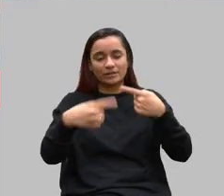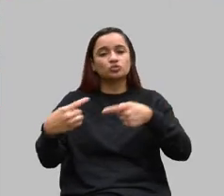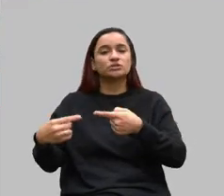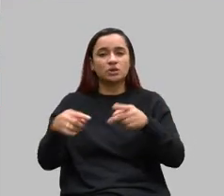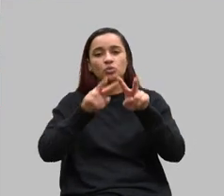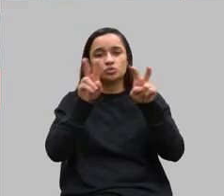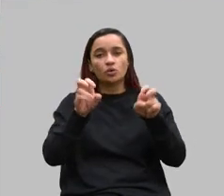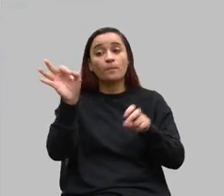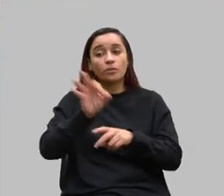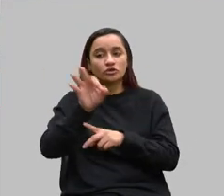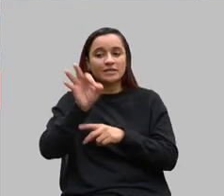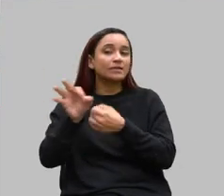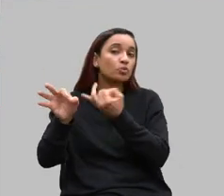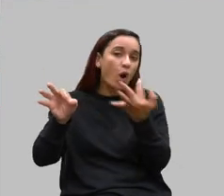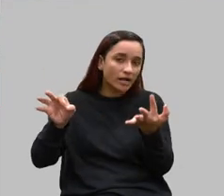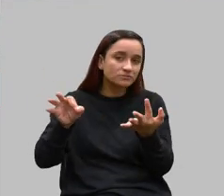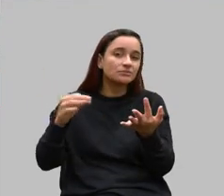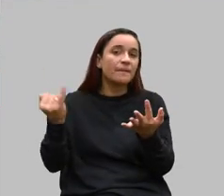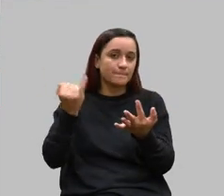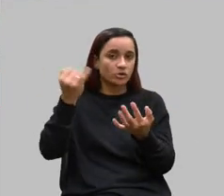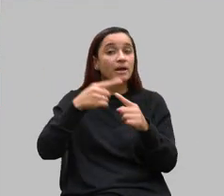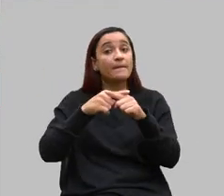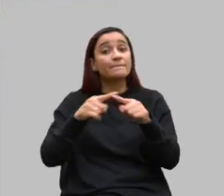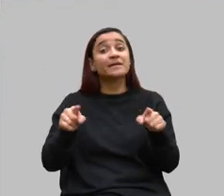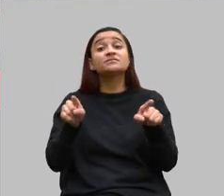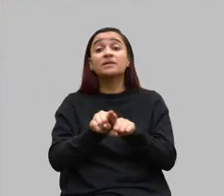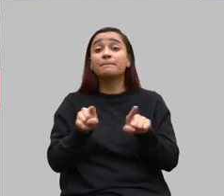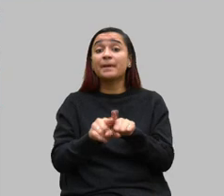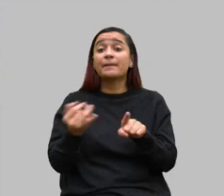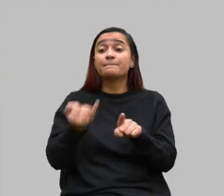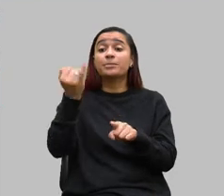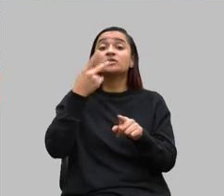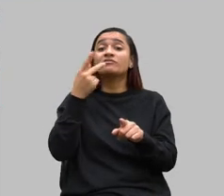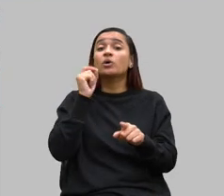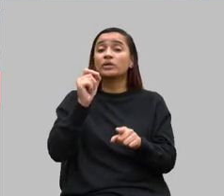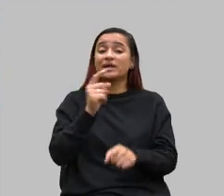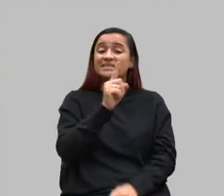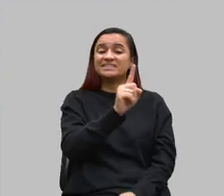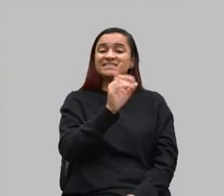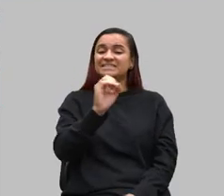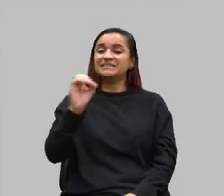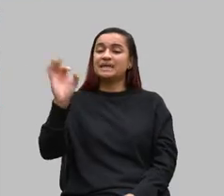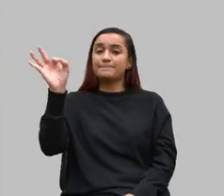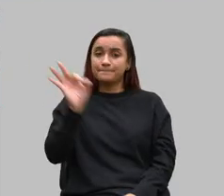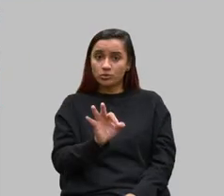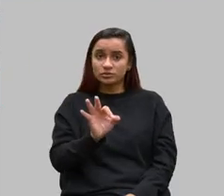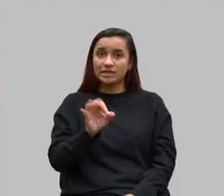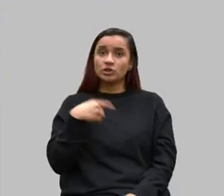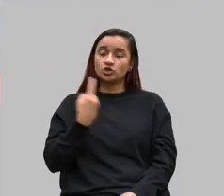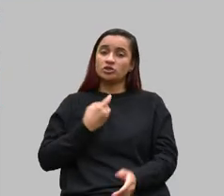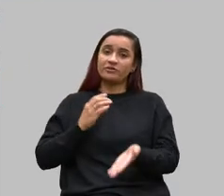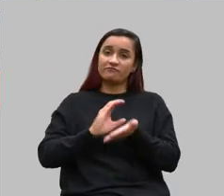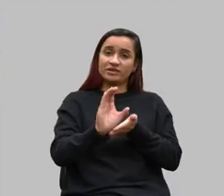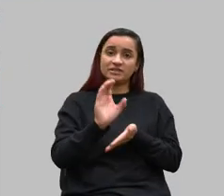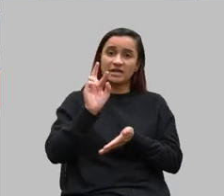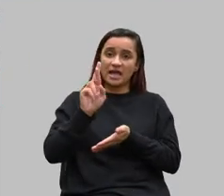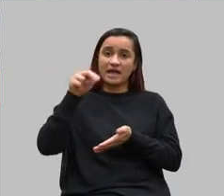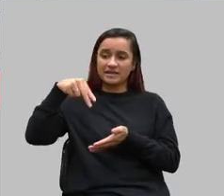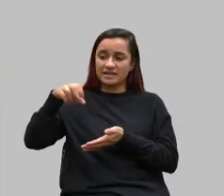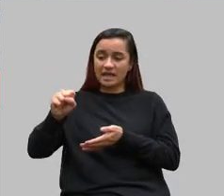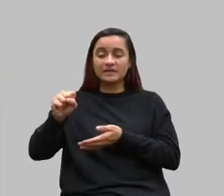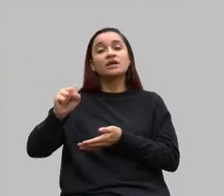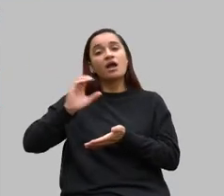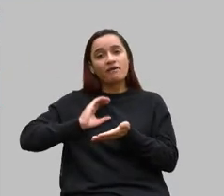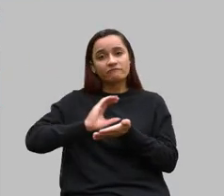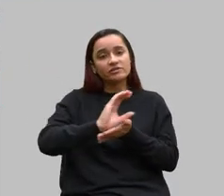percentual Mas uma coisa é importante dizer 100% dos investimentos feitos pela mrss na repactuação estão na sua